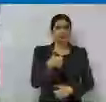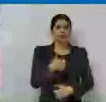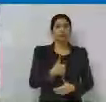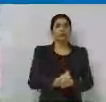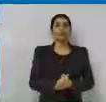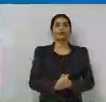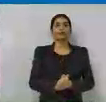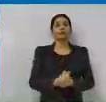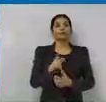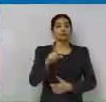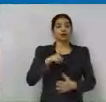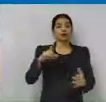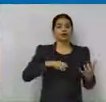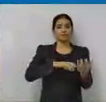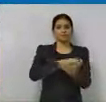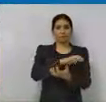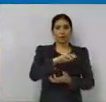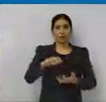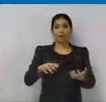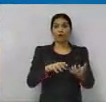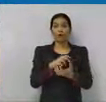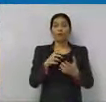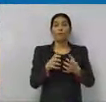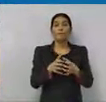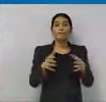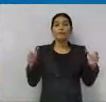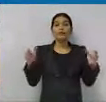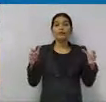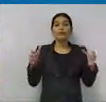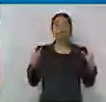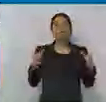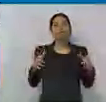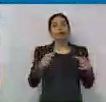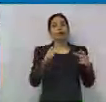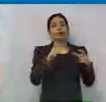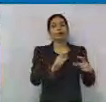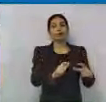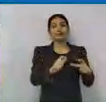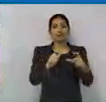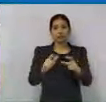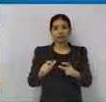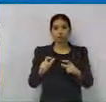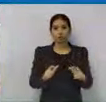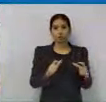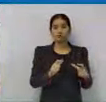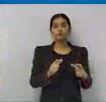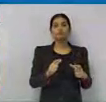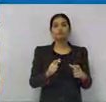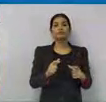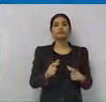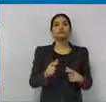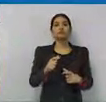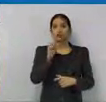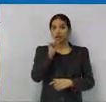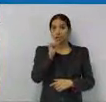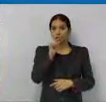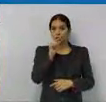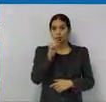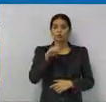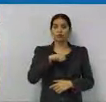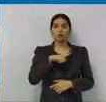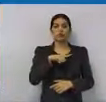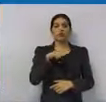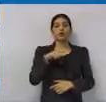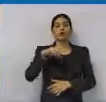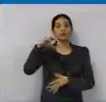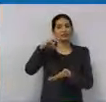reforma e ampliação de setores de abastecimento de água da Uninorte, que é a zona central aqui da